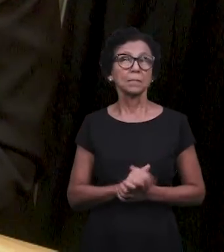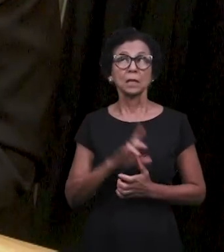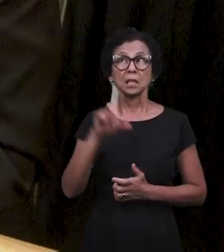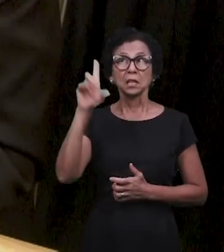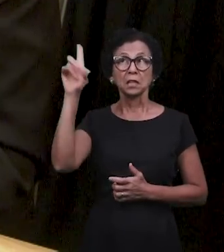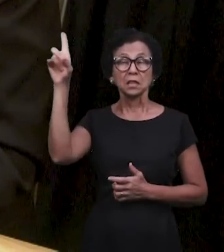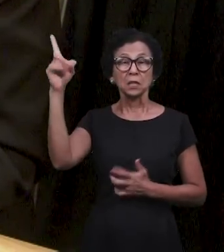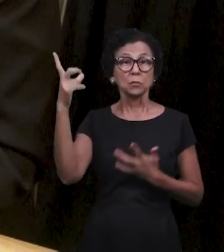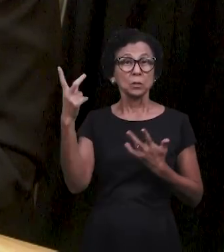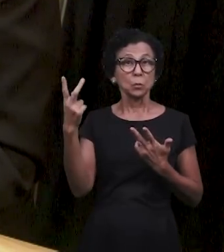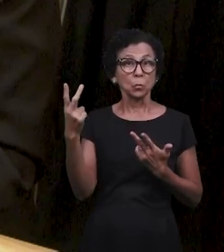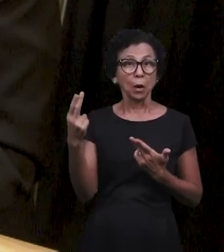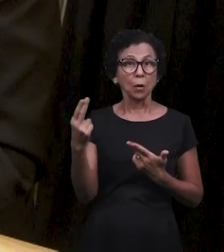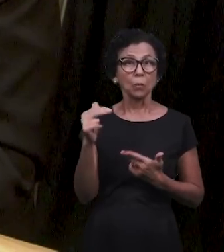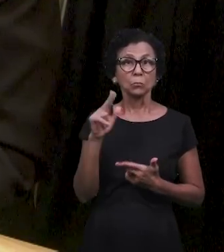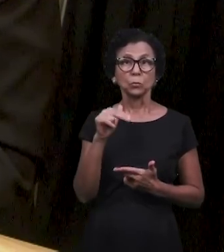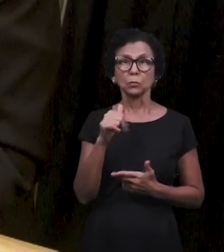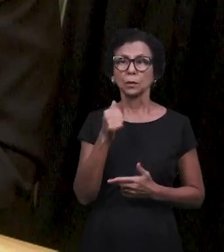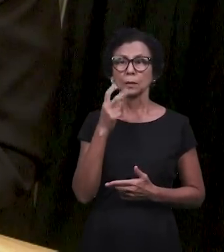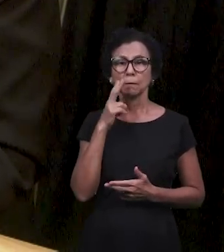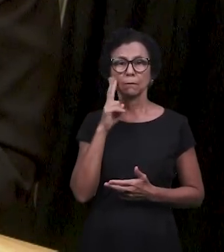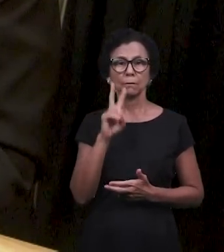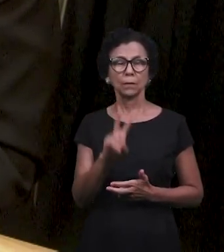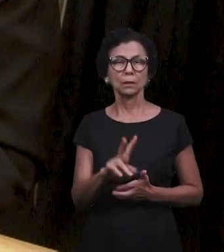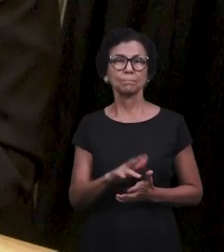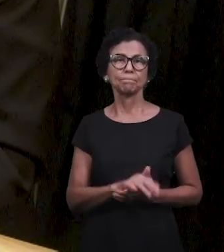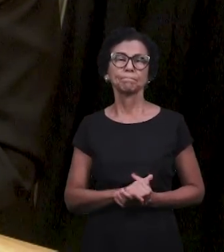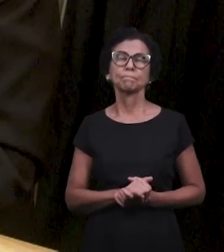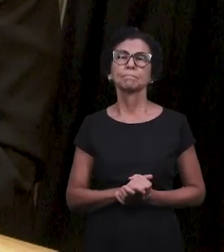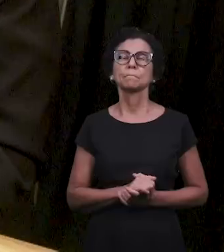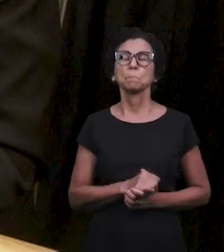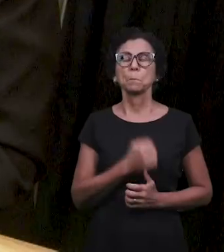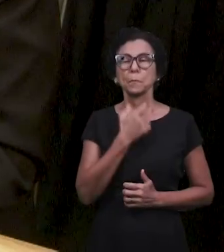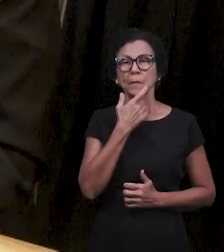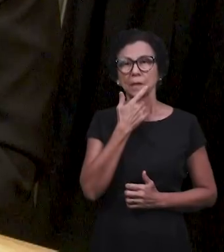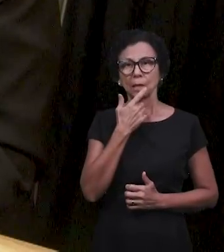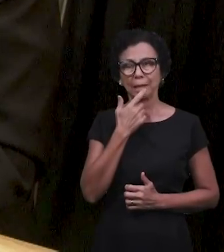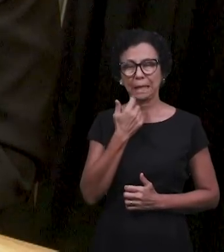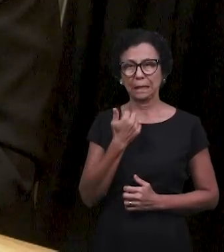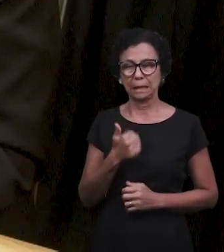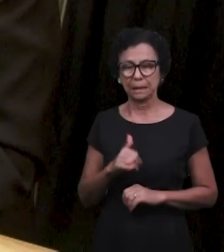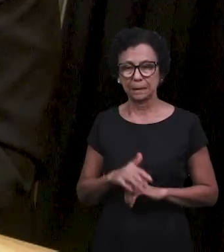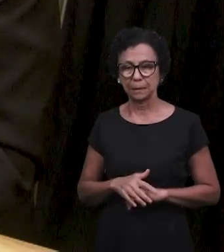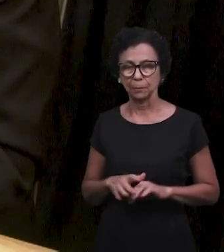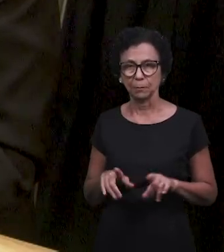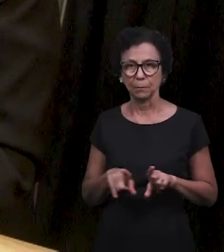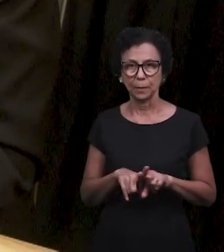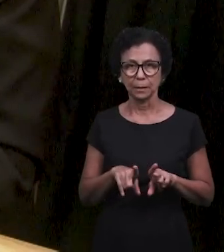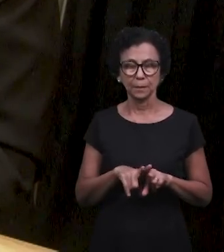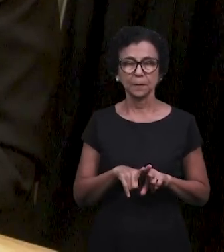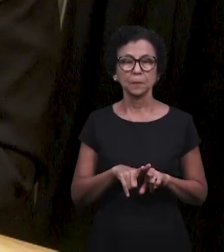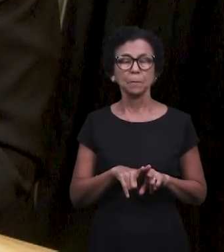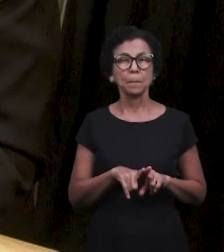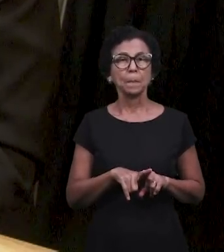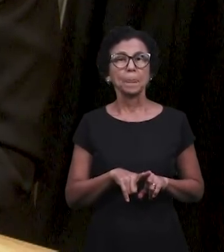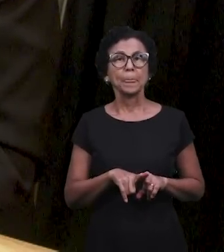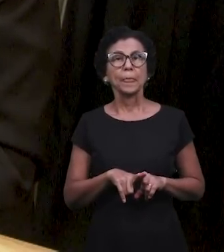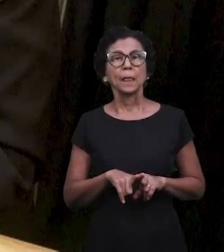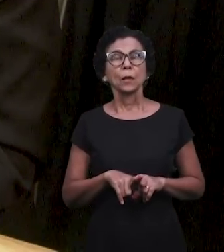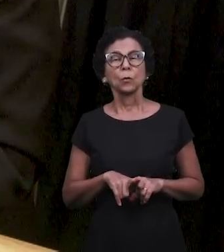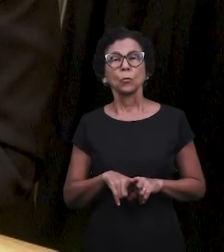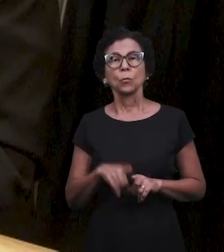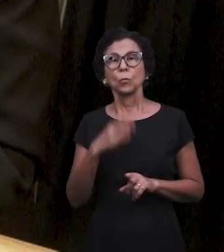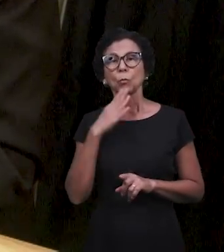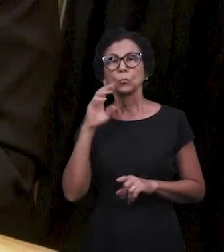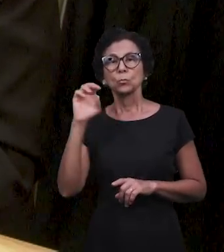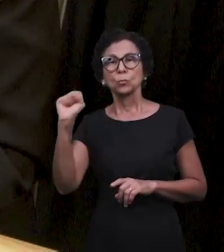E é muito interessante porque nesse encontro dele com Moisés, ele leva um conselho